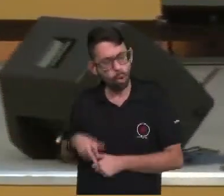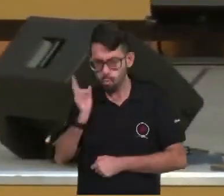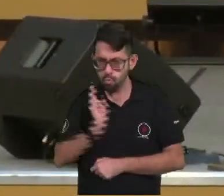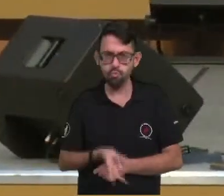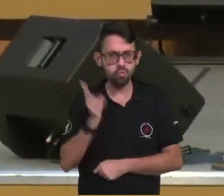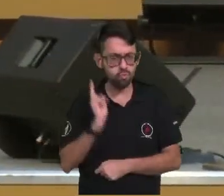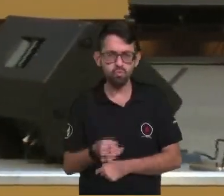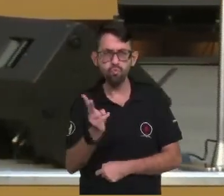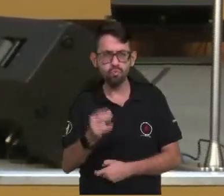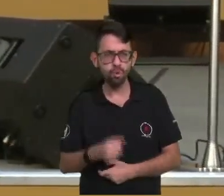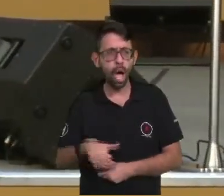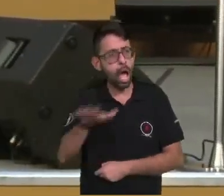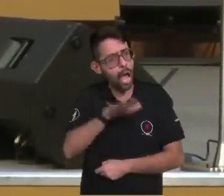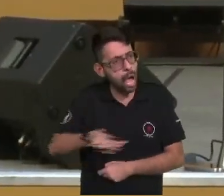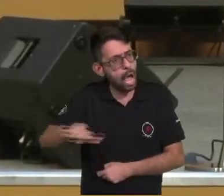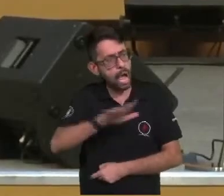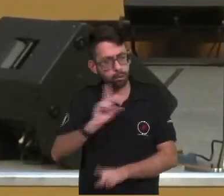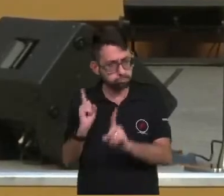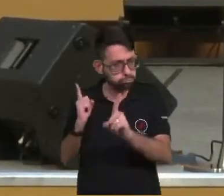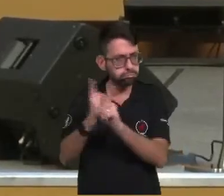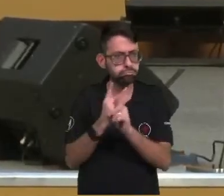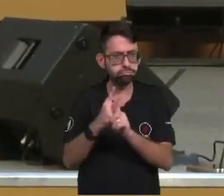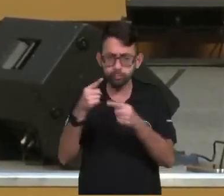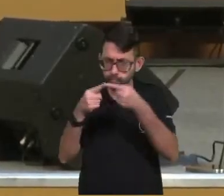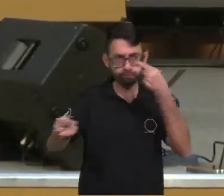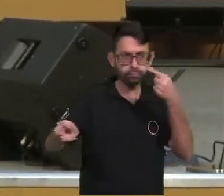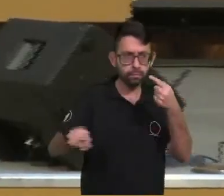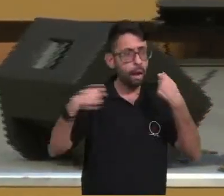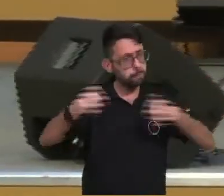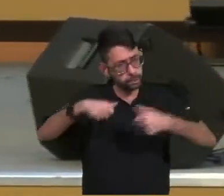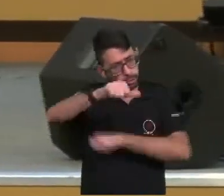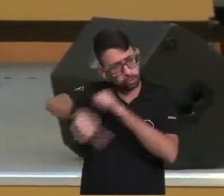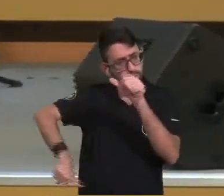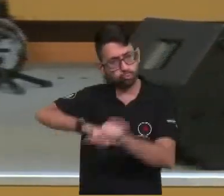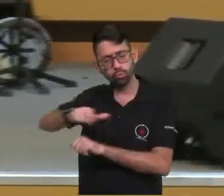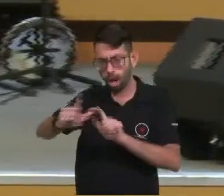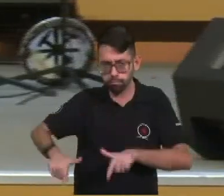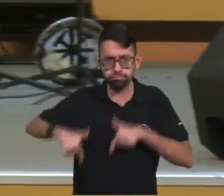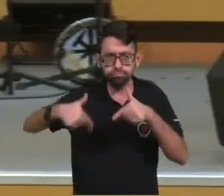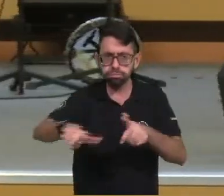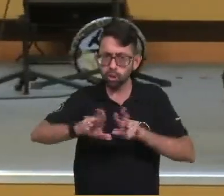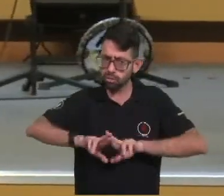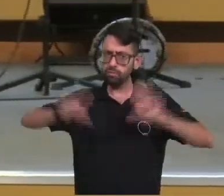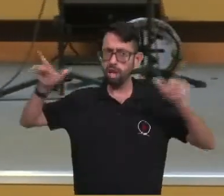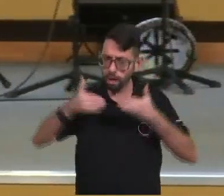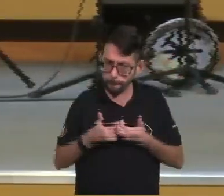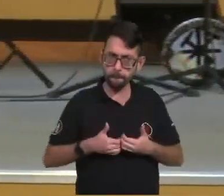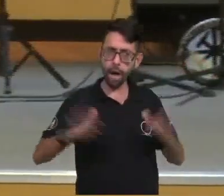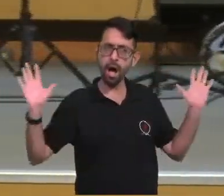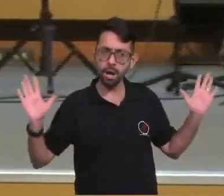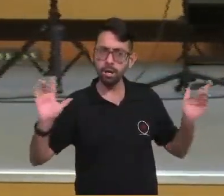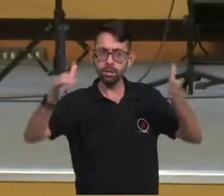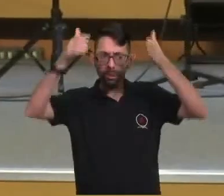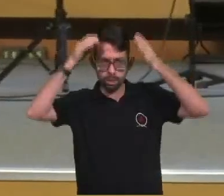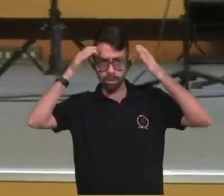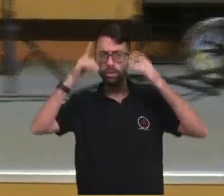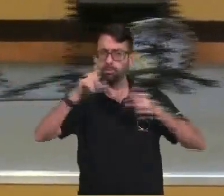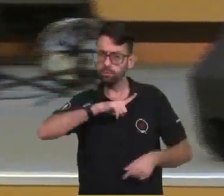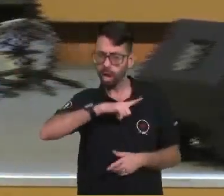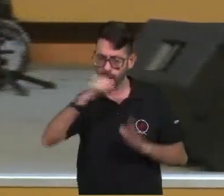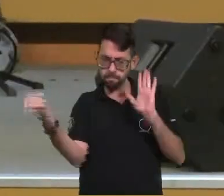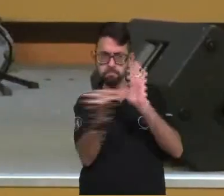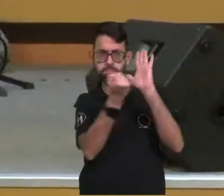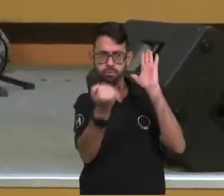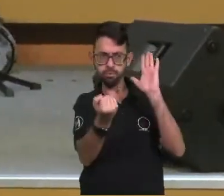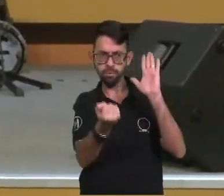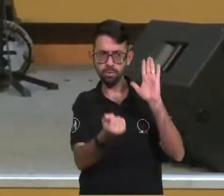Certo? Saber onde estava, descobriu que não era lá, descobriu que tinha que parar de fazer, descobriu que tinha que começar a fazer. O cara estabeleceu uma rota. Agora, meu irmão,